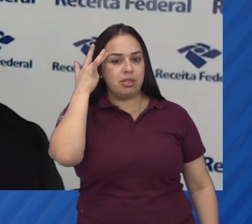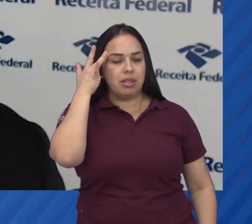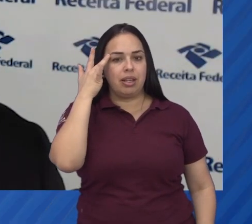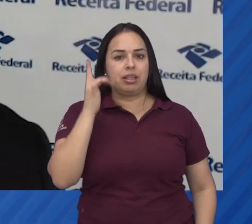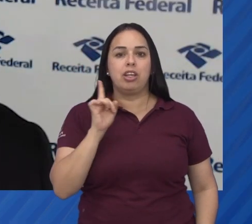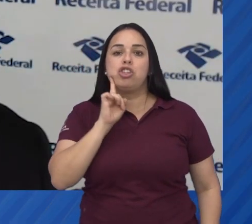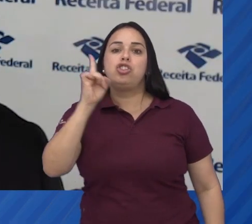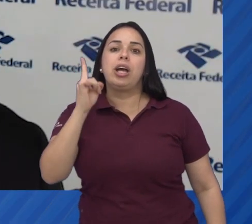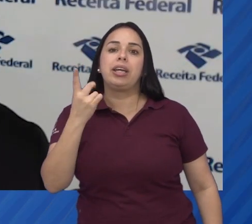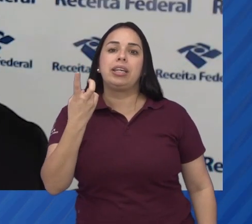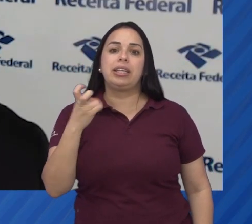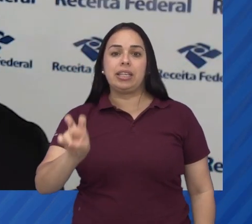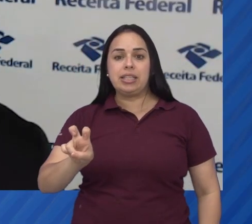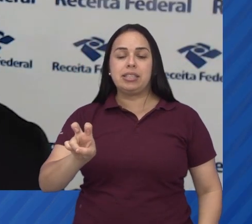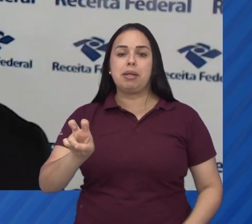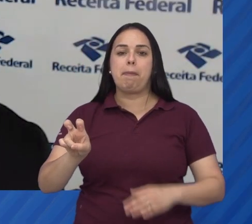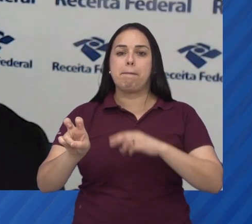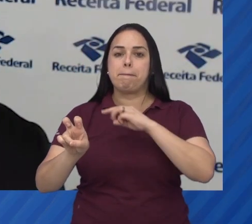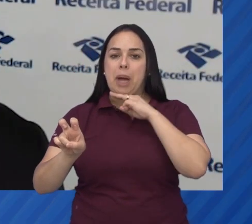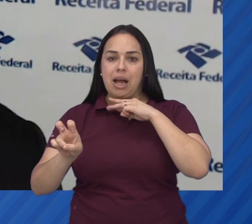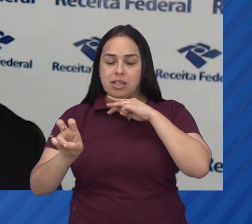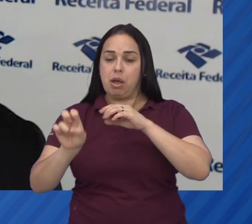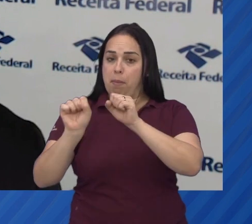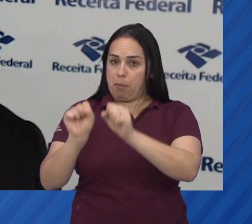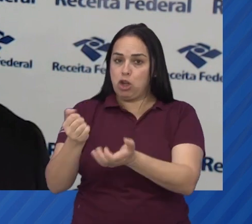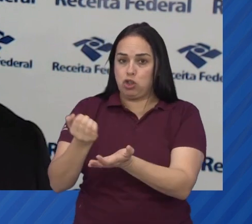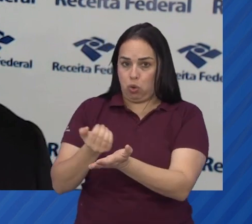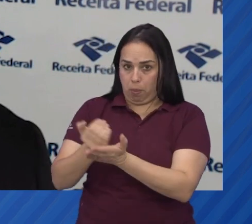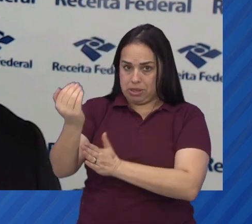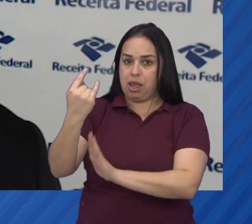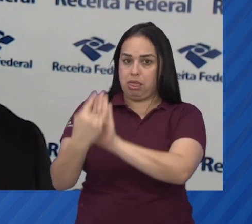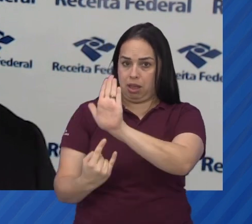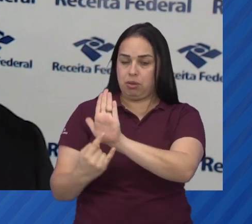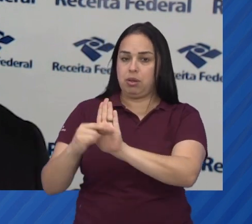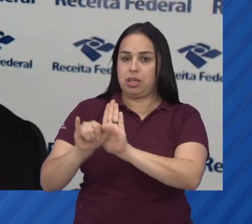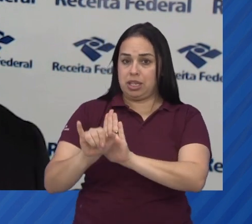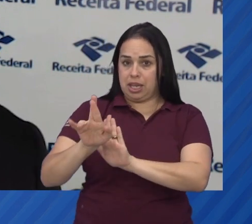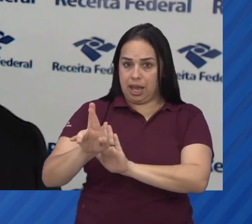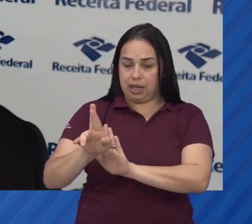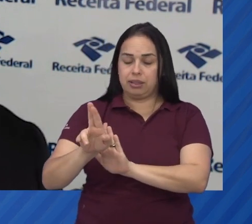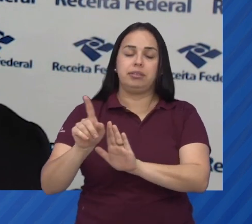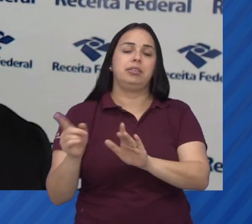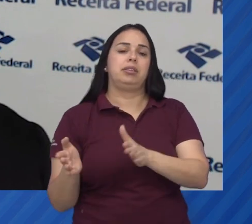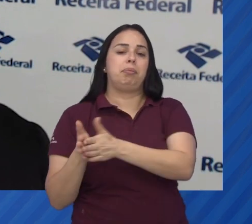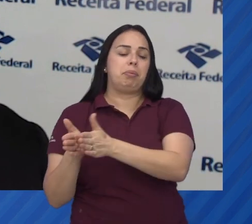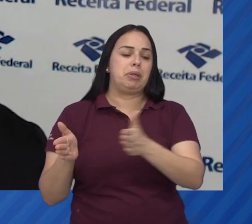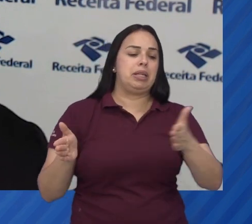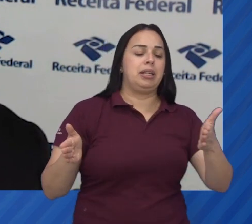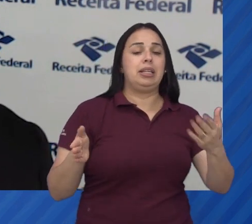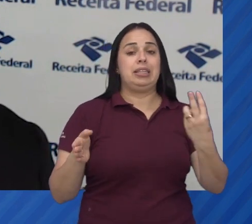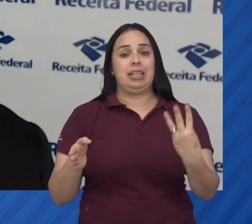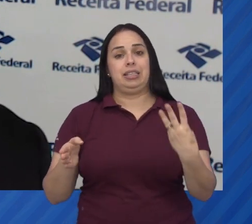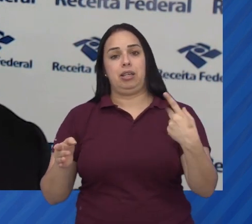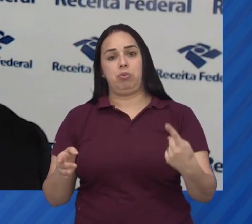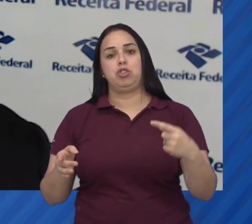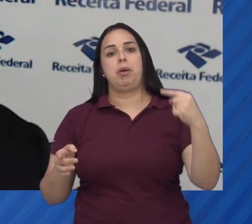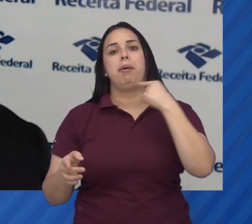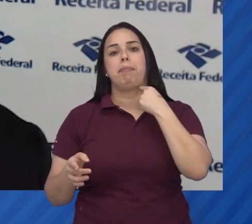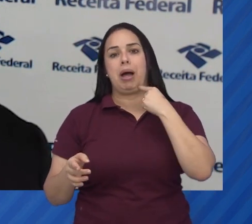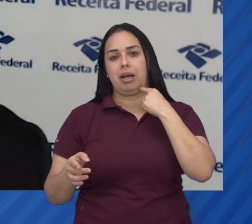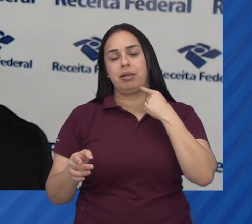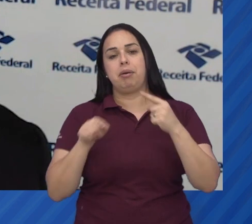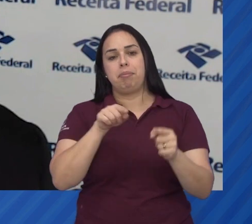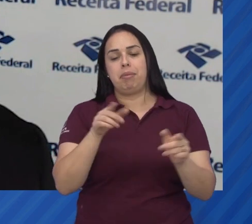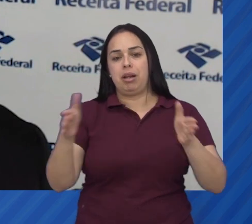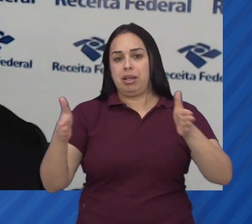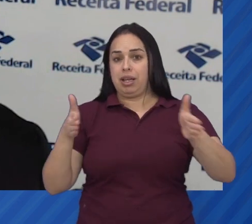vai ter desde o dia 15 de março, que é quando o contribuinte pode entregar a declaração de imposto de renda, até o dia 31 de maio. E tem todo esse